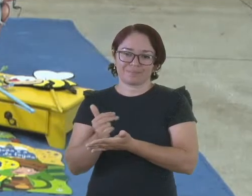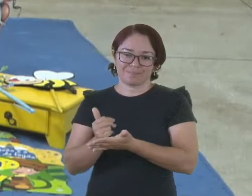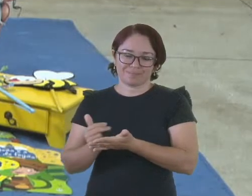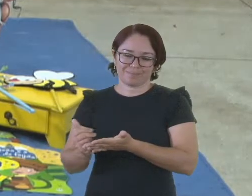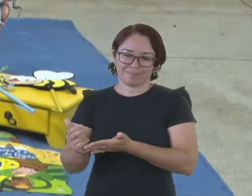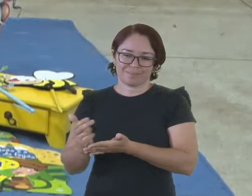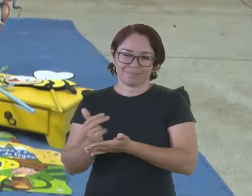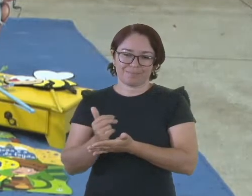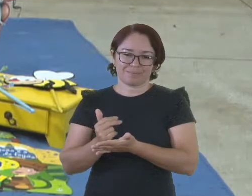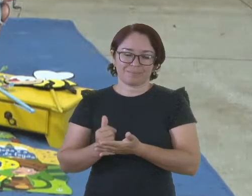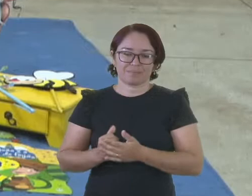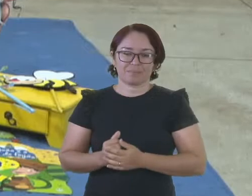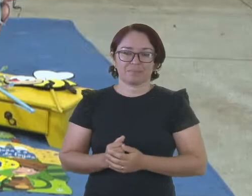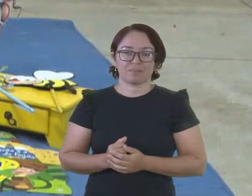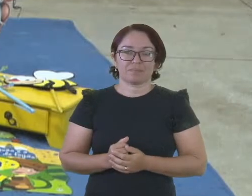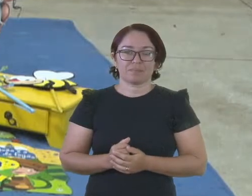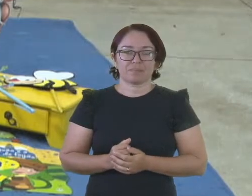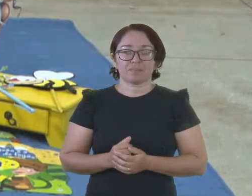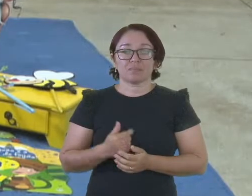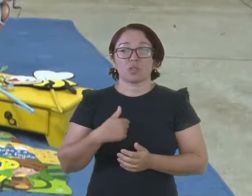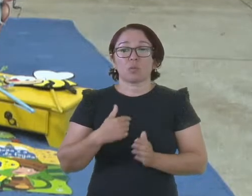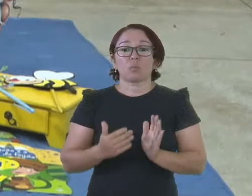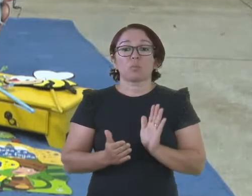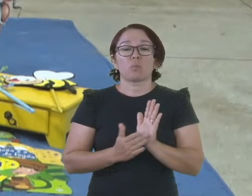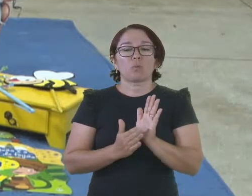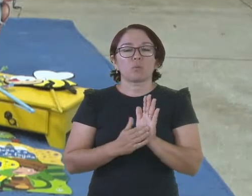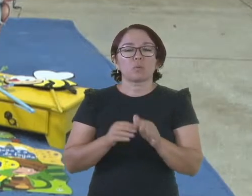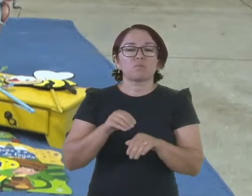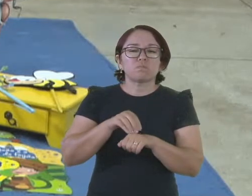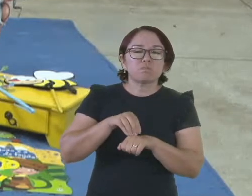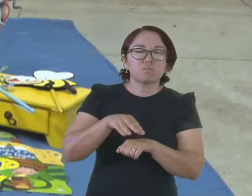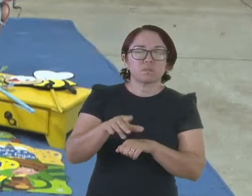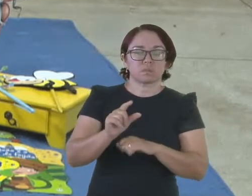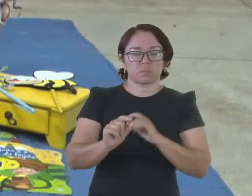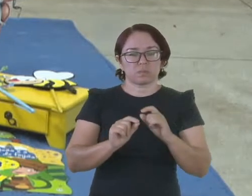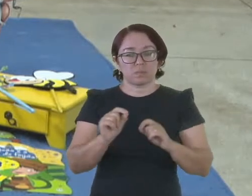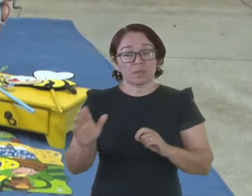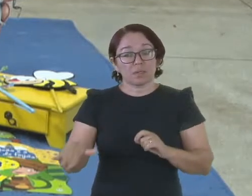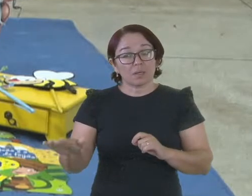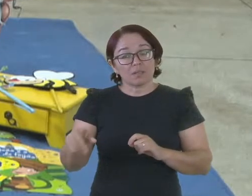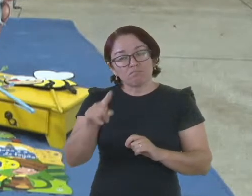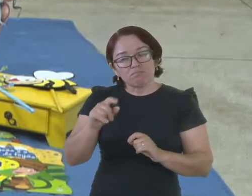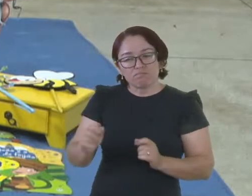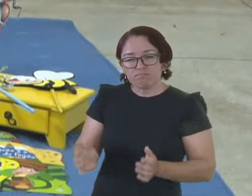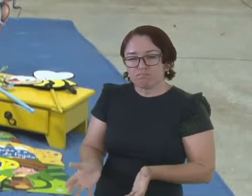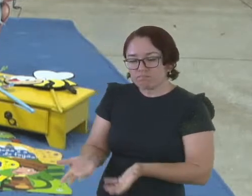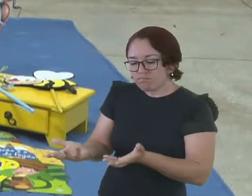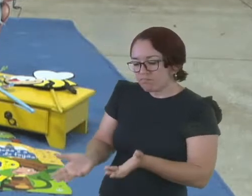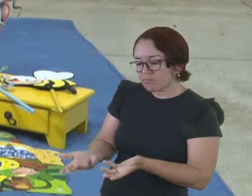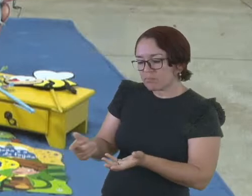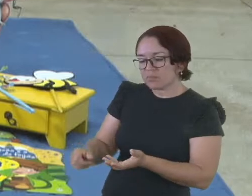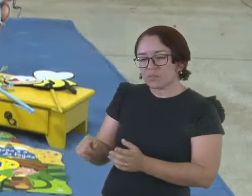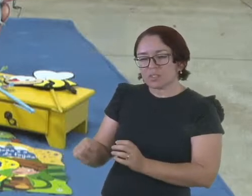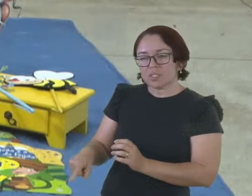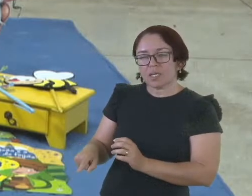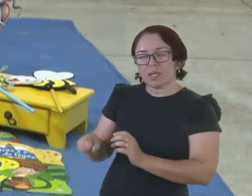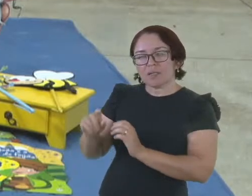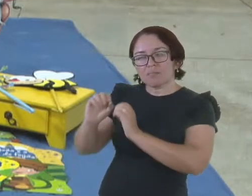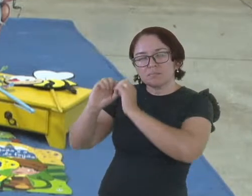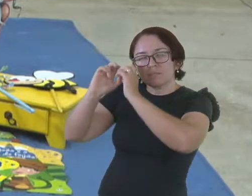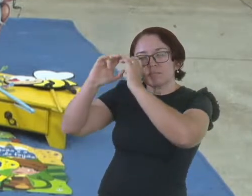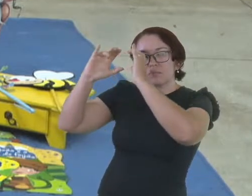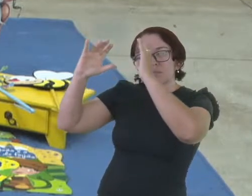proposta que eu trago aqui para vocês é para que a gente possa estimular ainda mais a criatividade